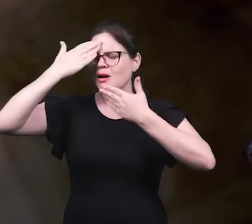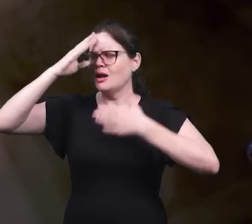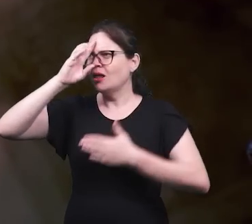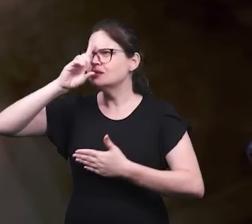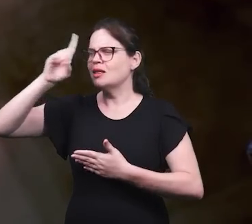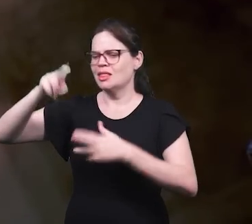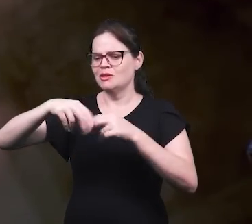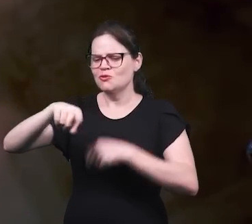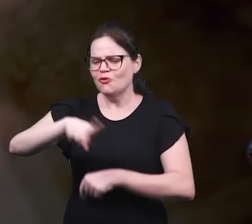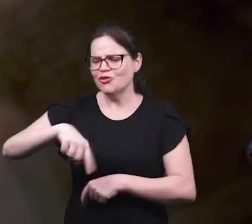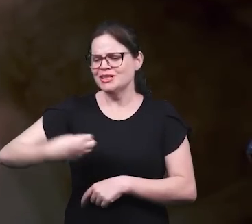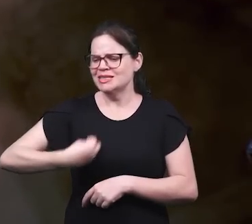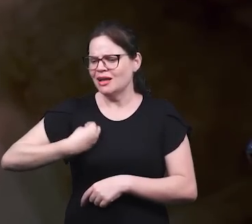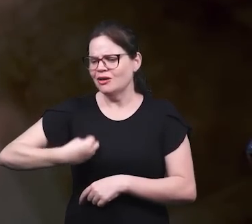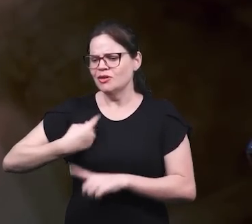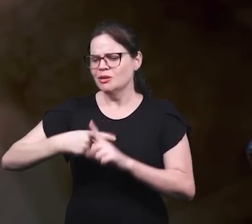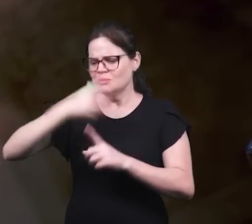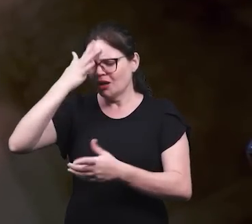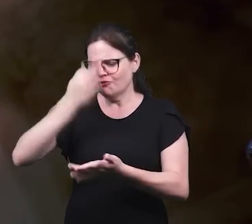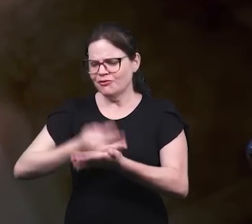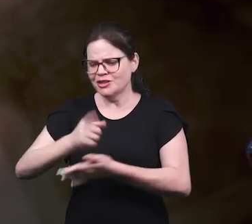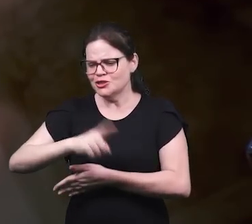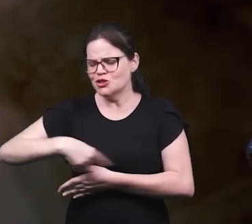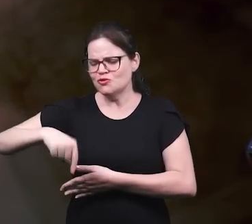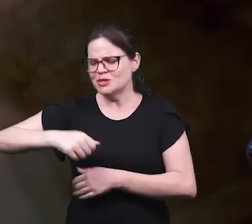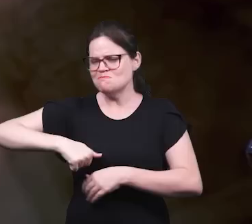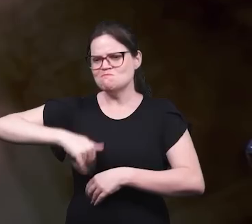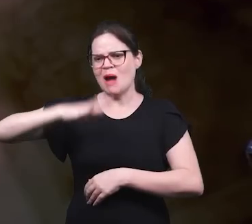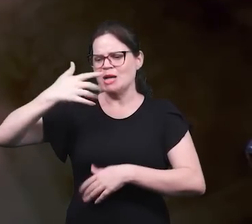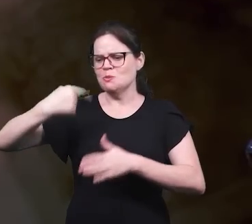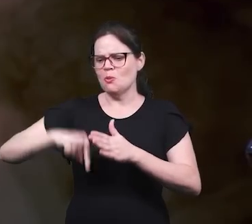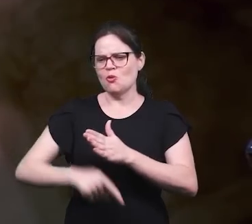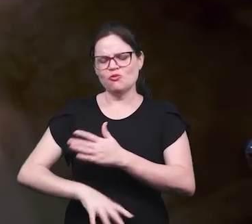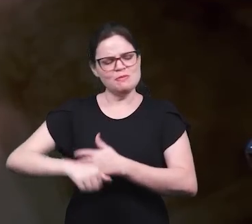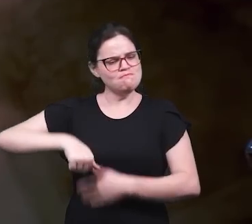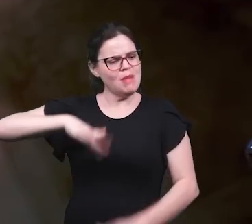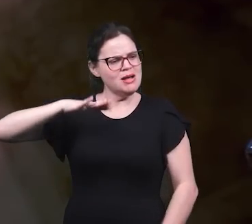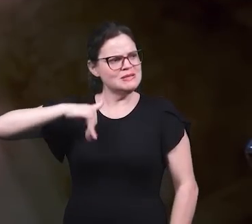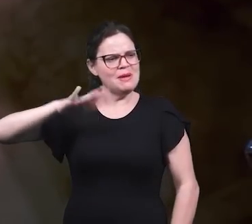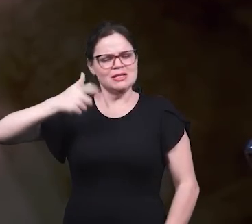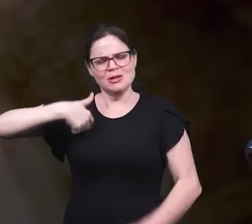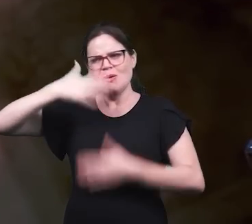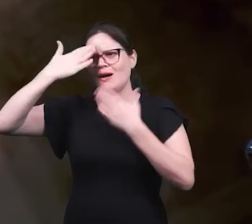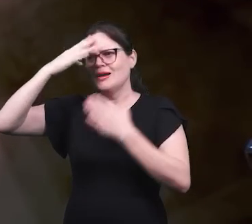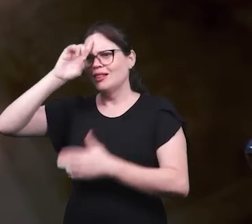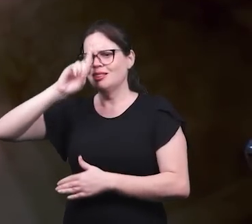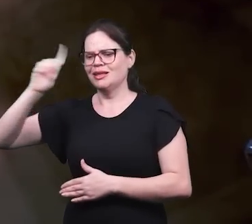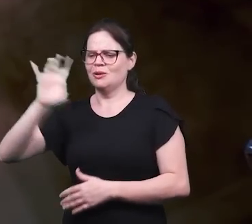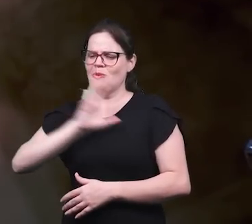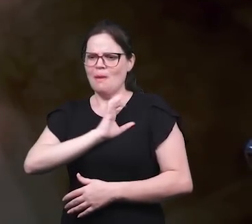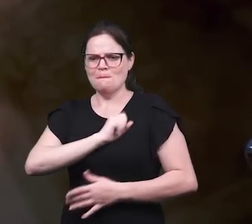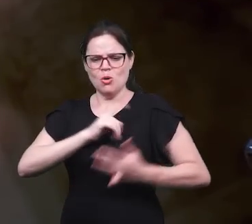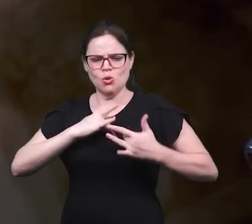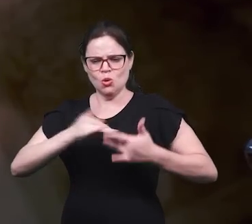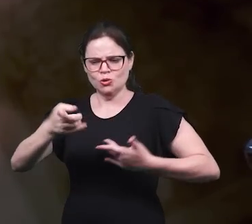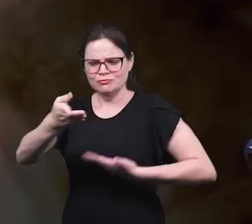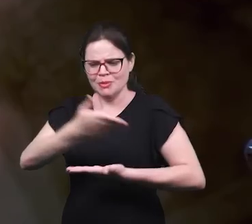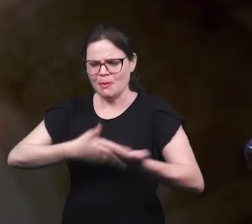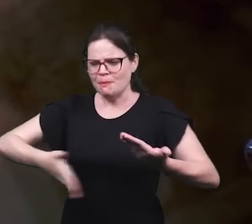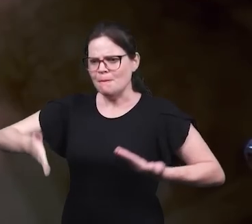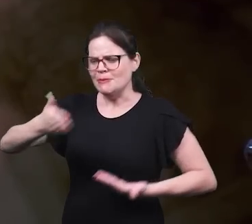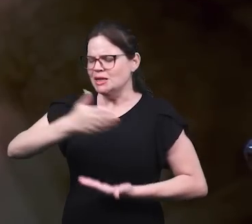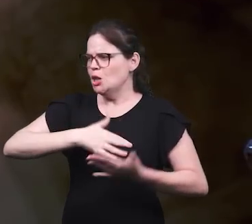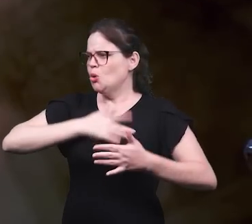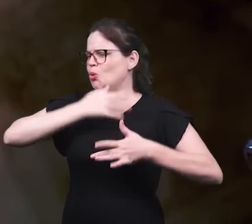vós, como é de razão, porque a vossa fé cresce muitíssimo, e a caridade, né, e o amor de cada um de